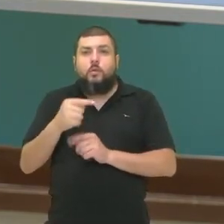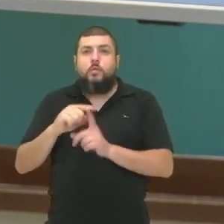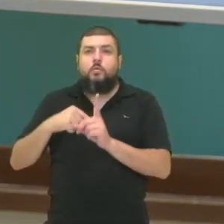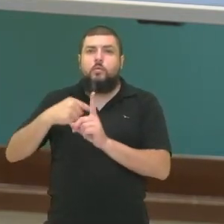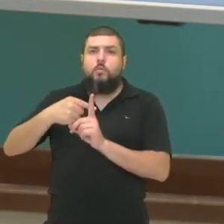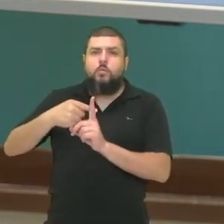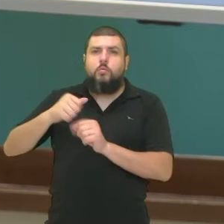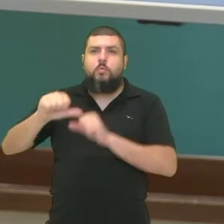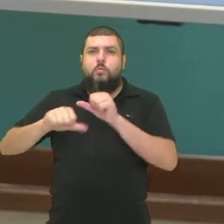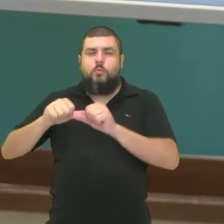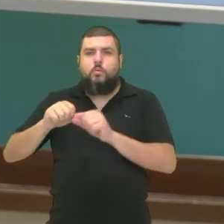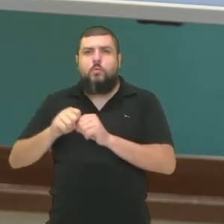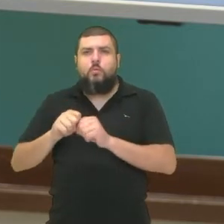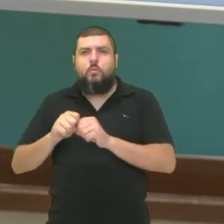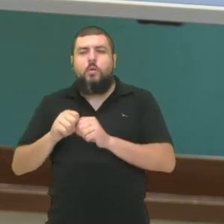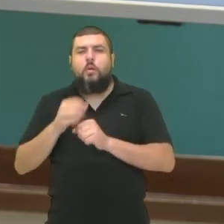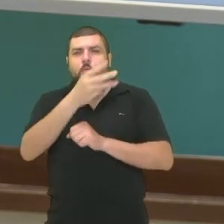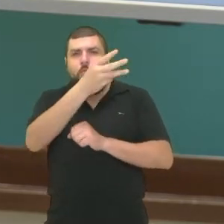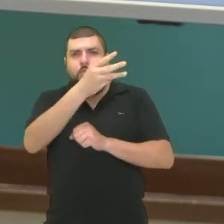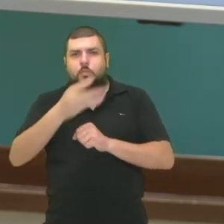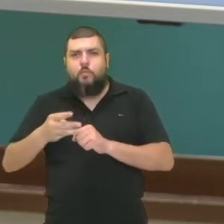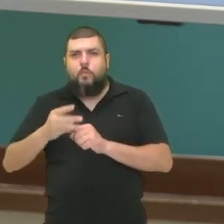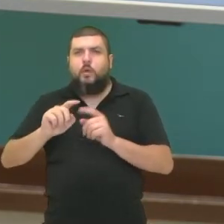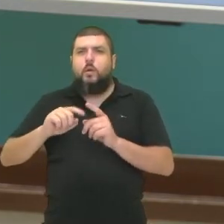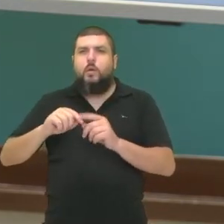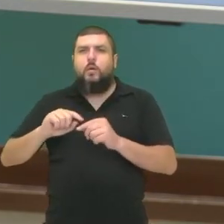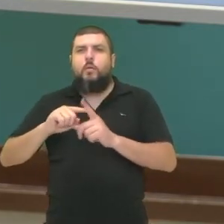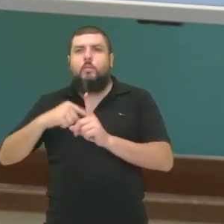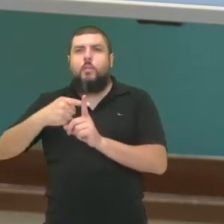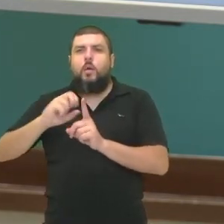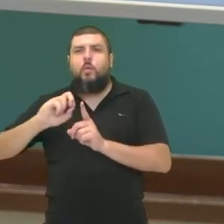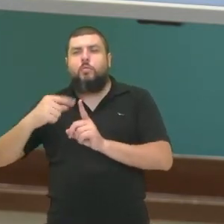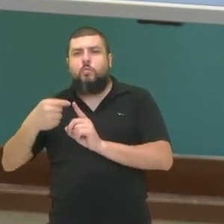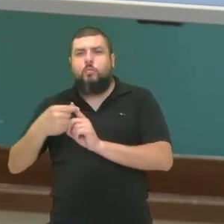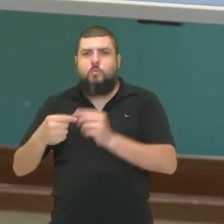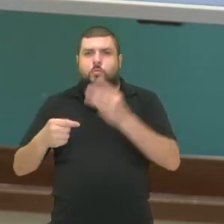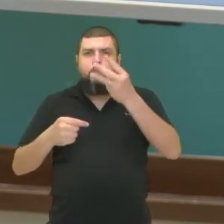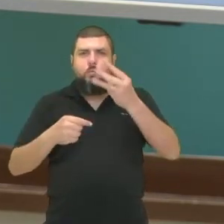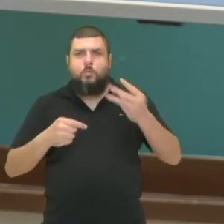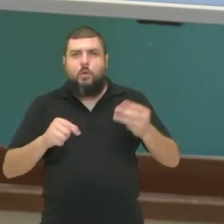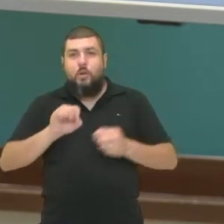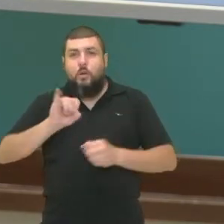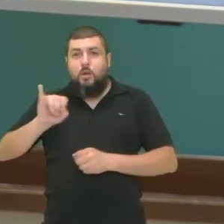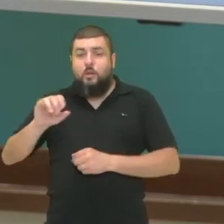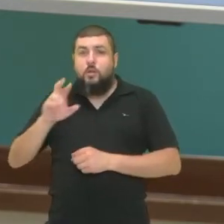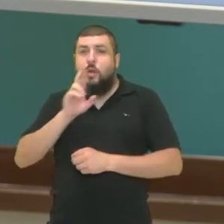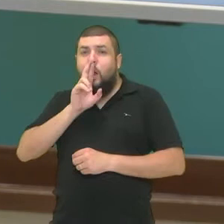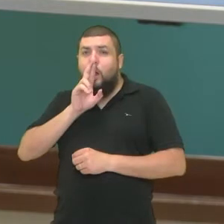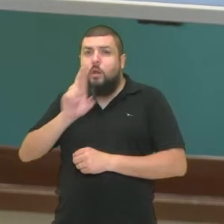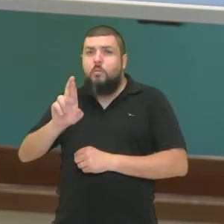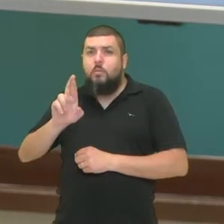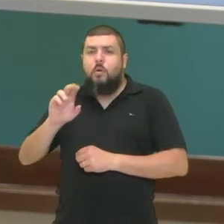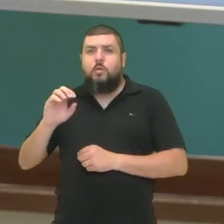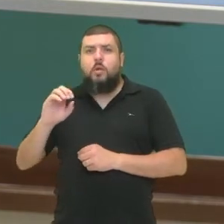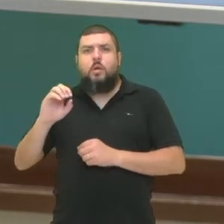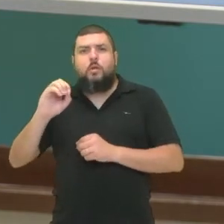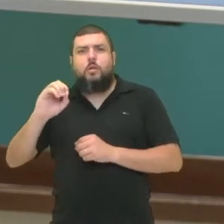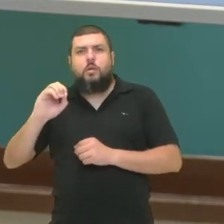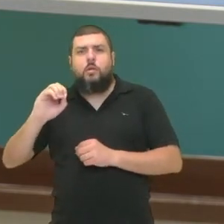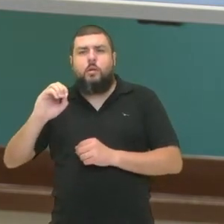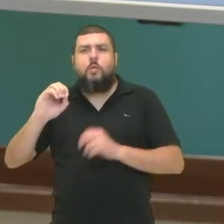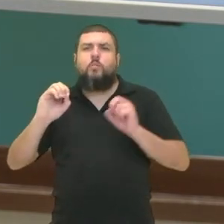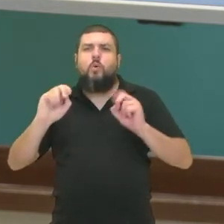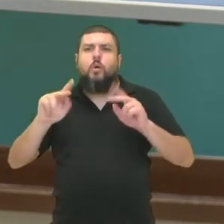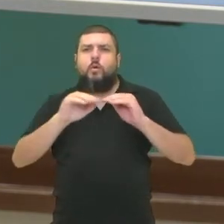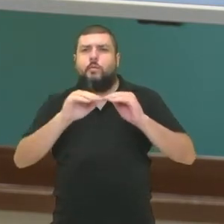dar zero para ele ser colinear. Se der diferente de zero, significa que ele está formando um triângulo qualquer.